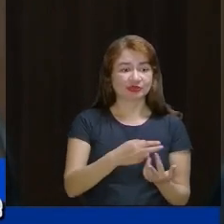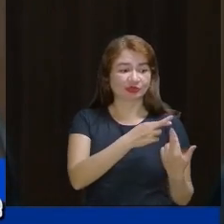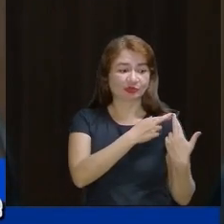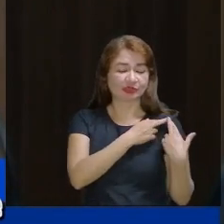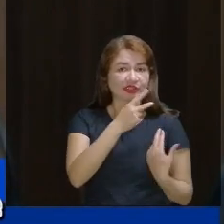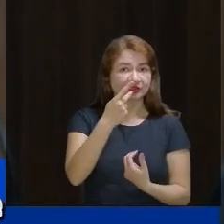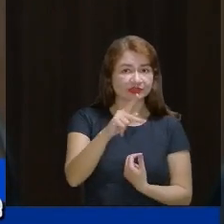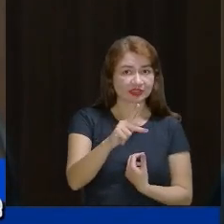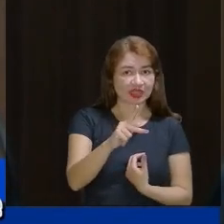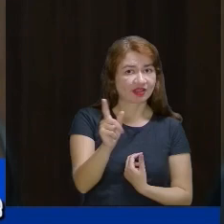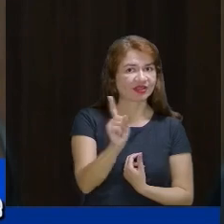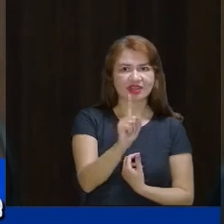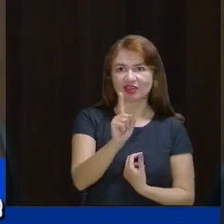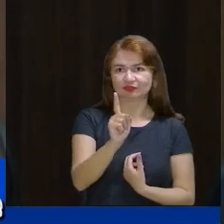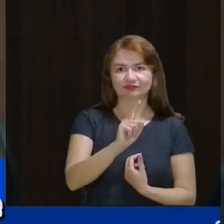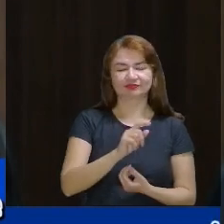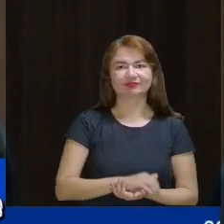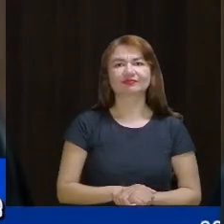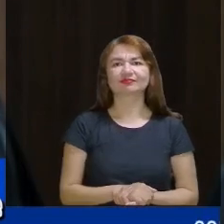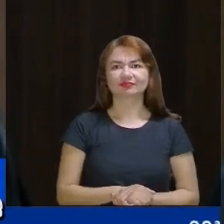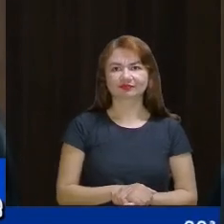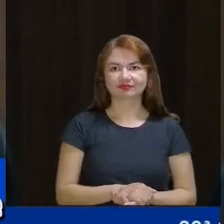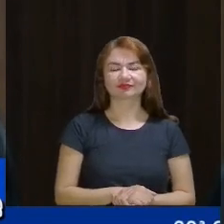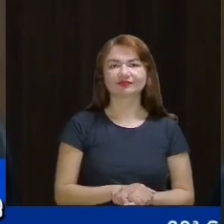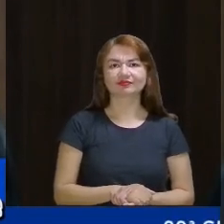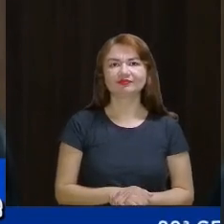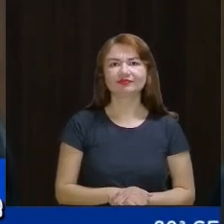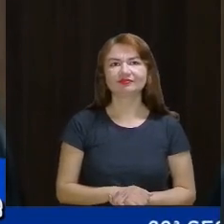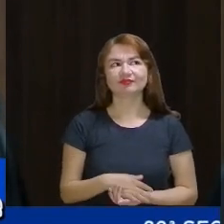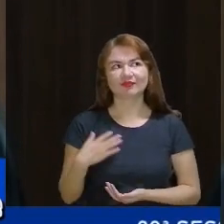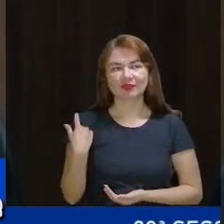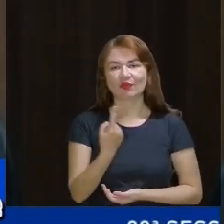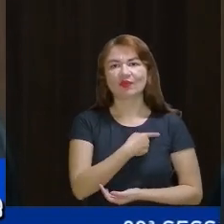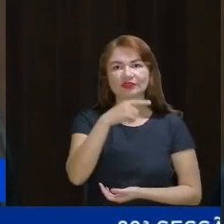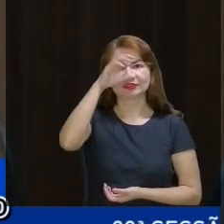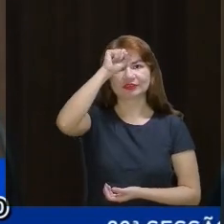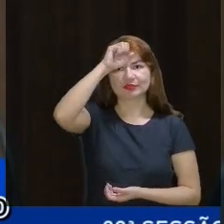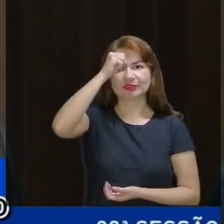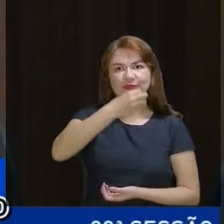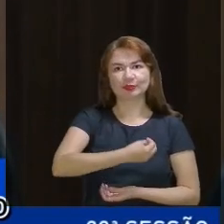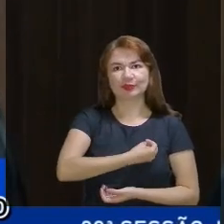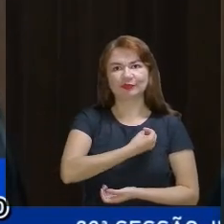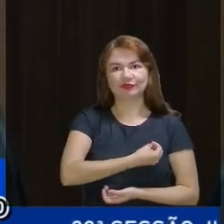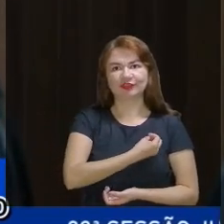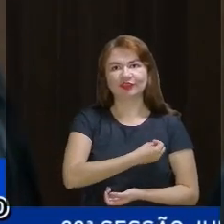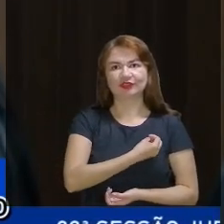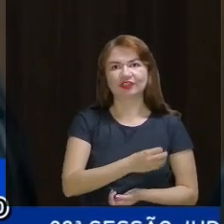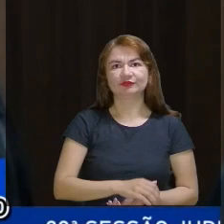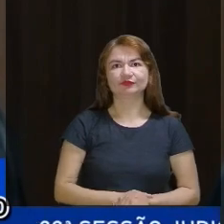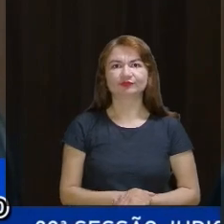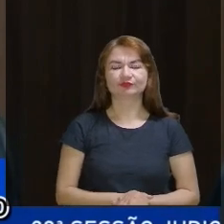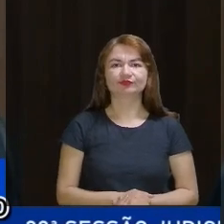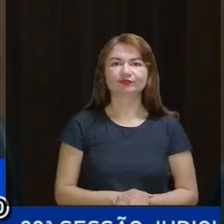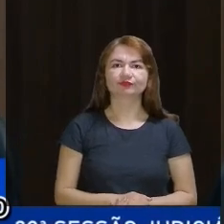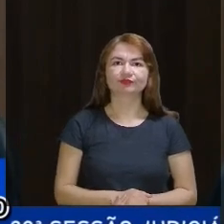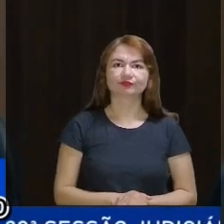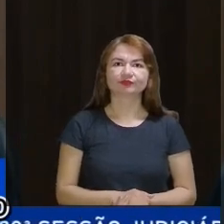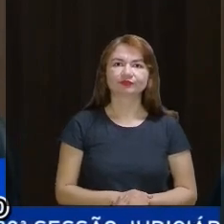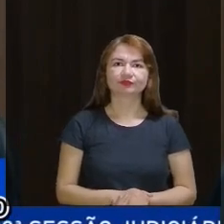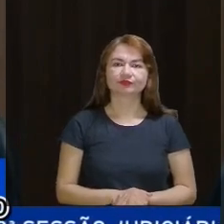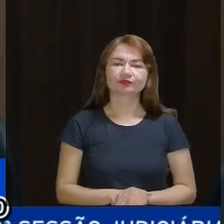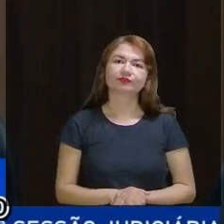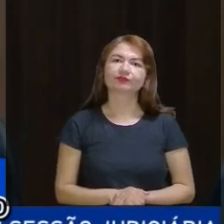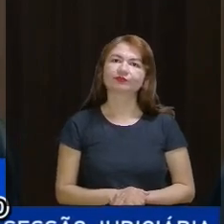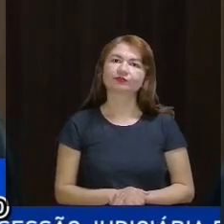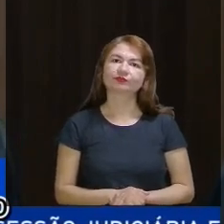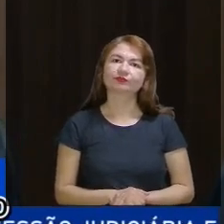então o projeto é maravilhoso, ele realmente nos ensina para a vida e vamos fazer isso. Aliás, eu quero, agora que voltou ao ar, quero registrar, e eu vou